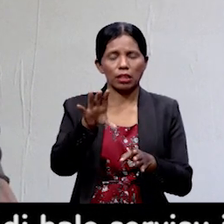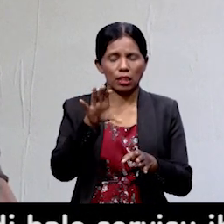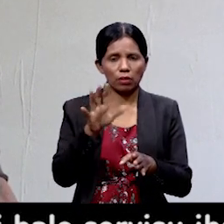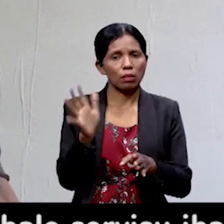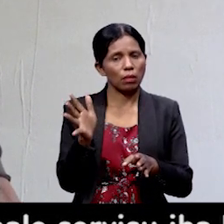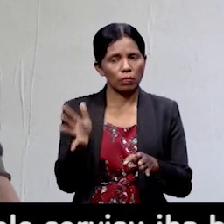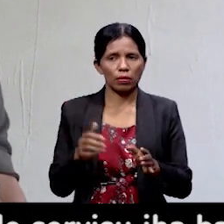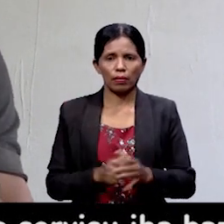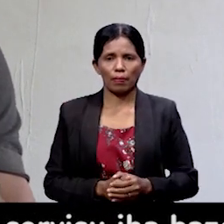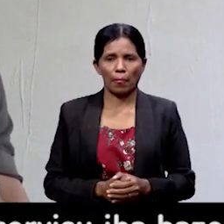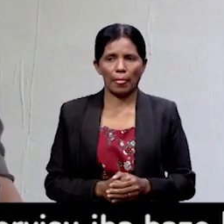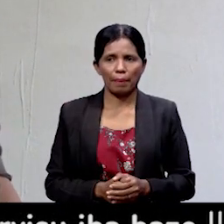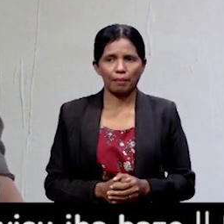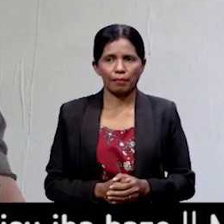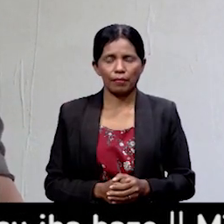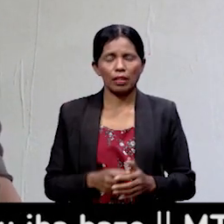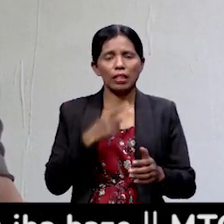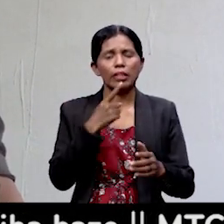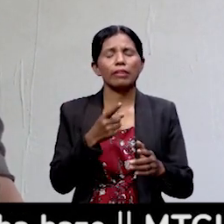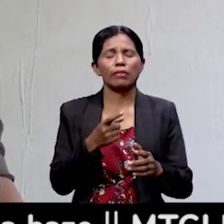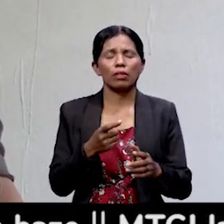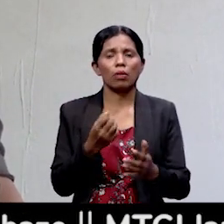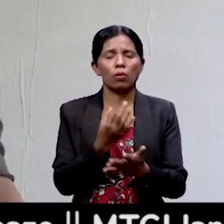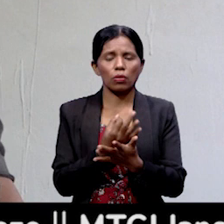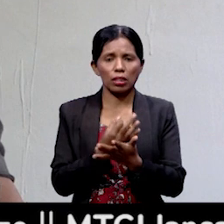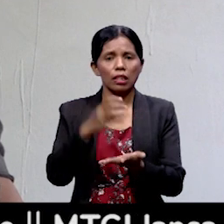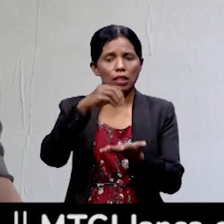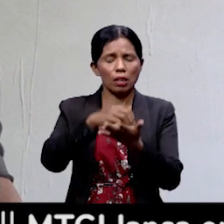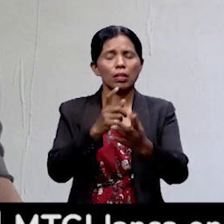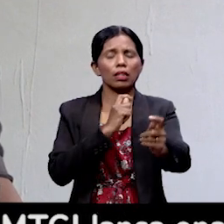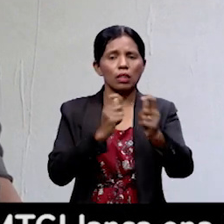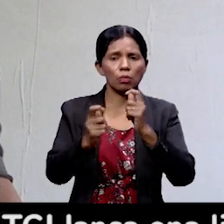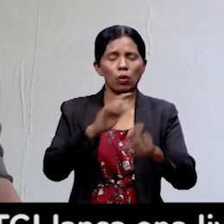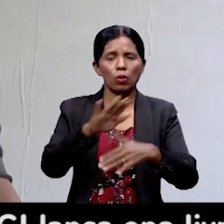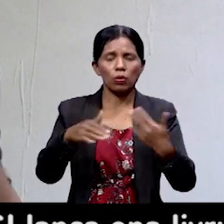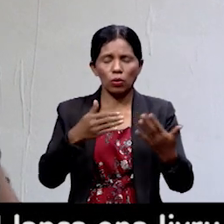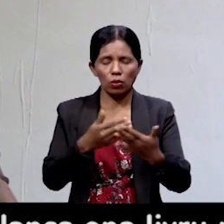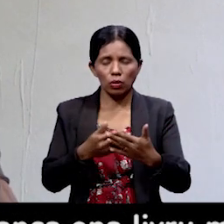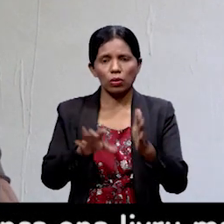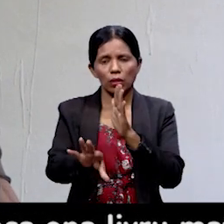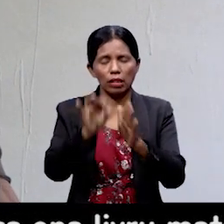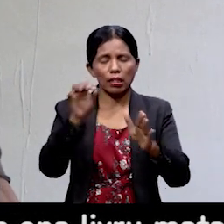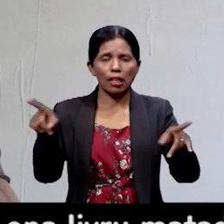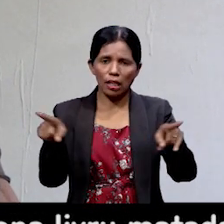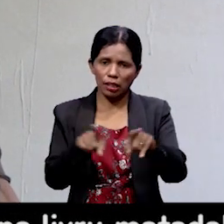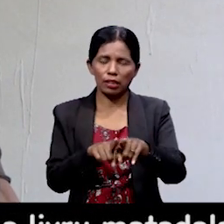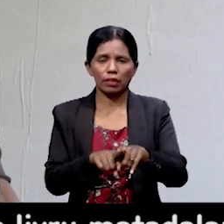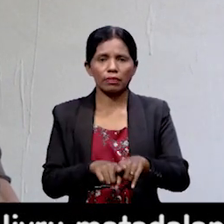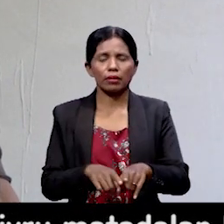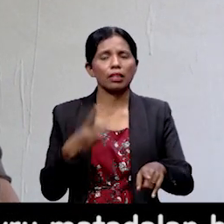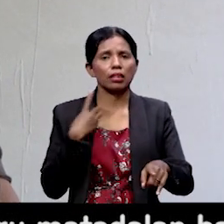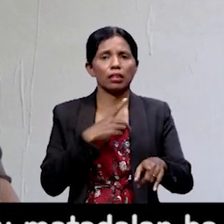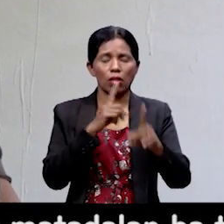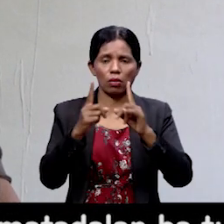tratamento justo não é que tem que ser. Ia. Se subsídio não coloca para transporte, tudo tem que ser uma quantidade de bem canessa. Nem está colher com a